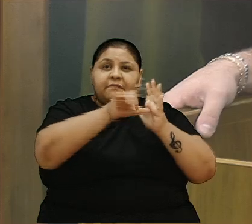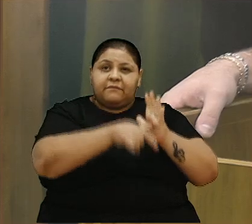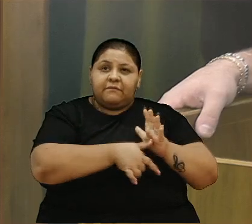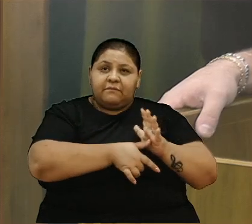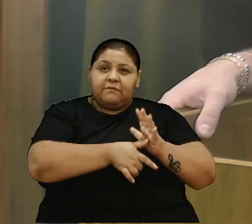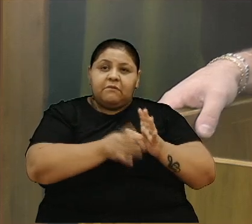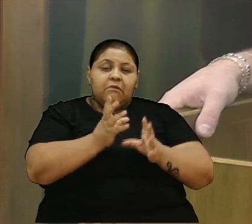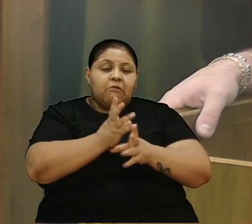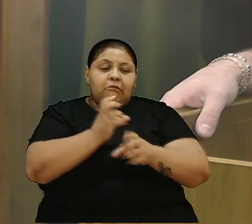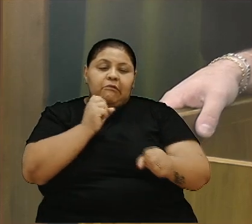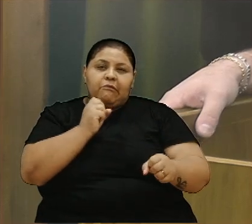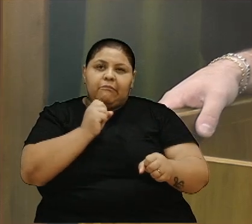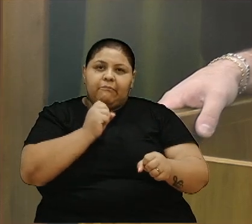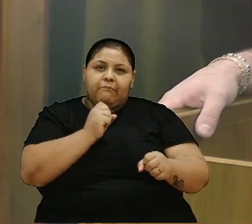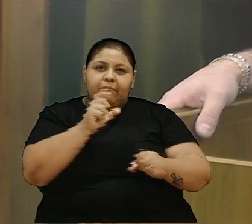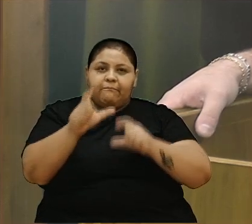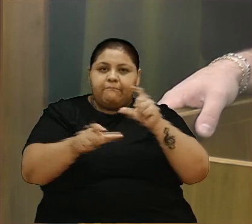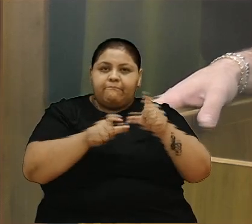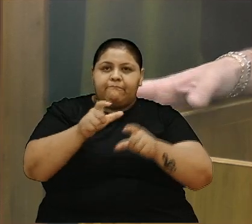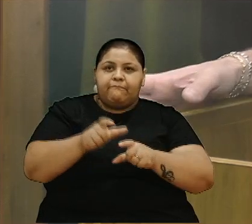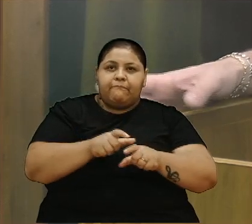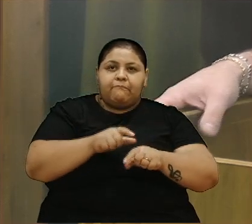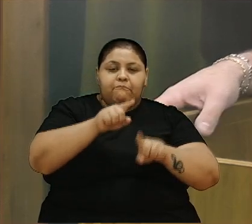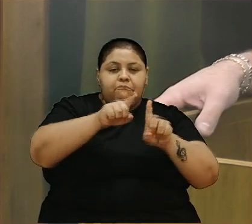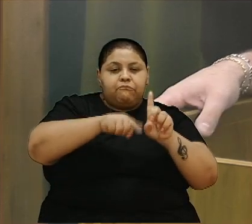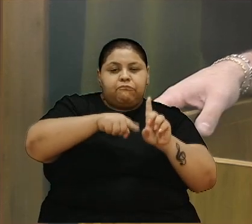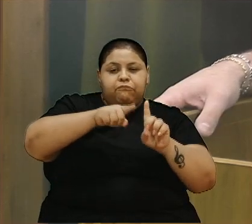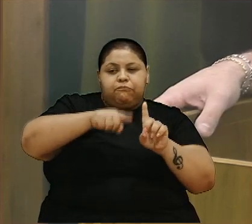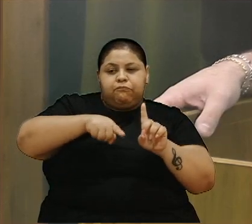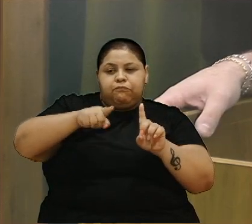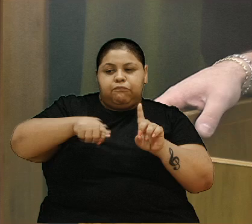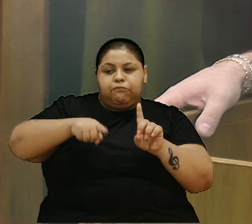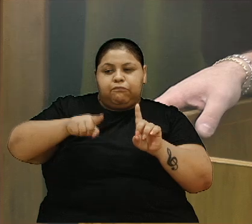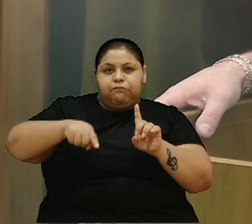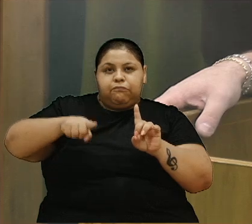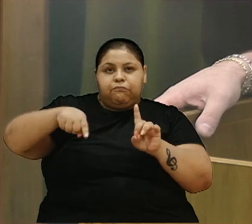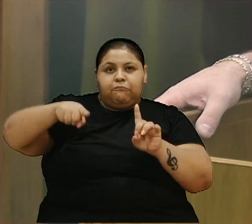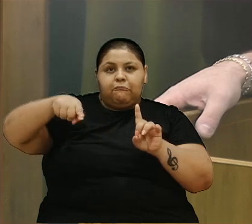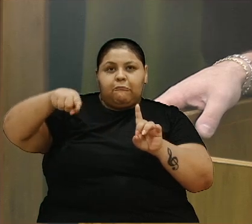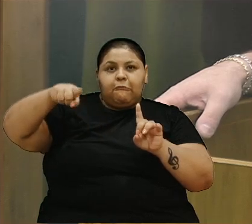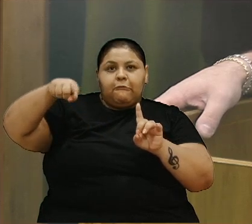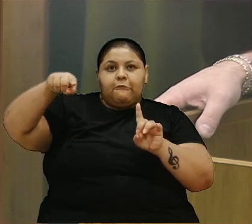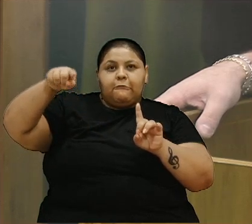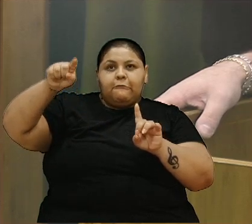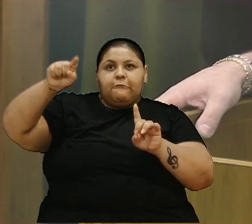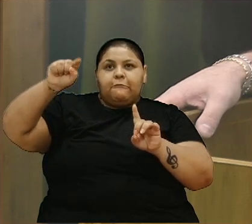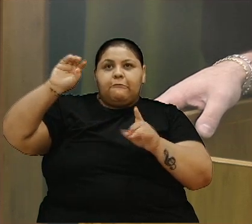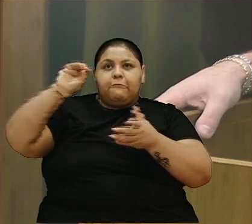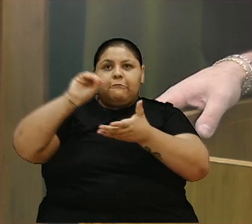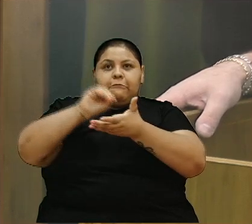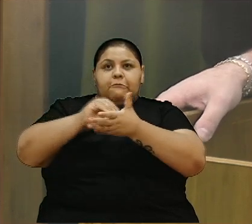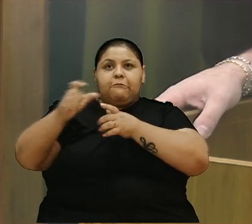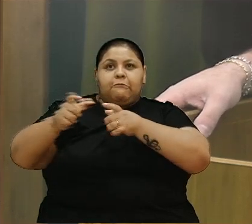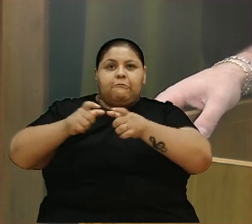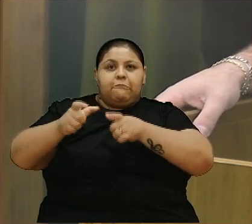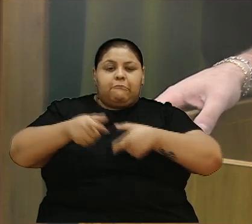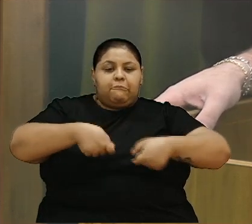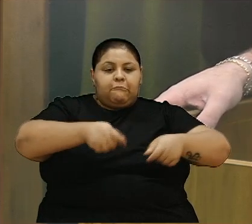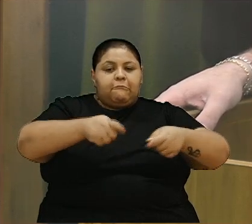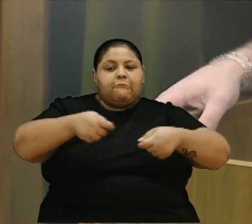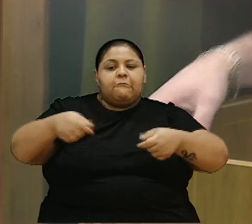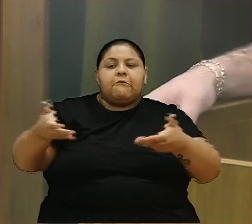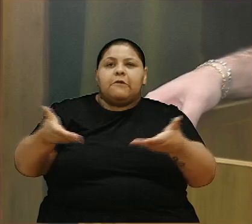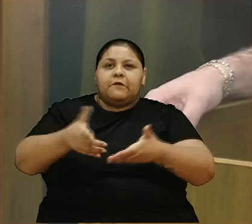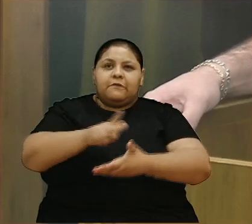conta chega para todo mundo com a inflação e o descontrole fiscal e descontrole de gastos que está tendo